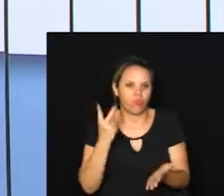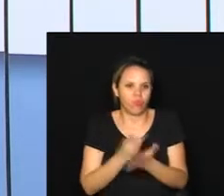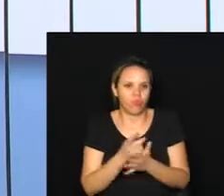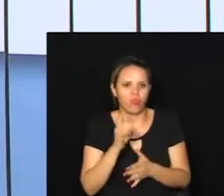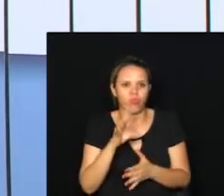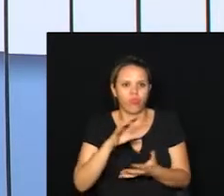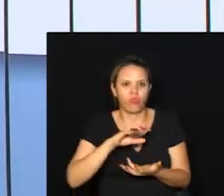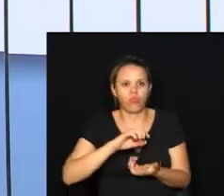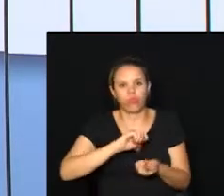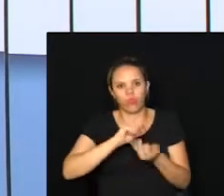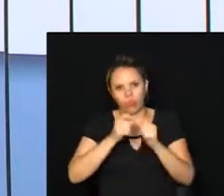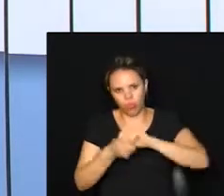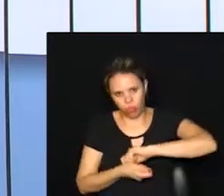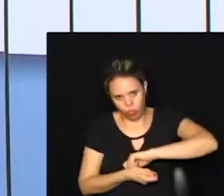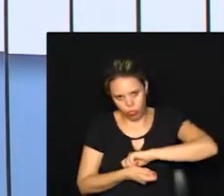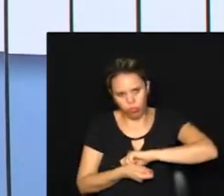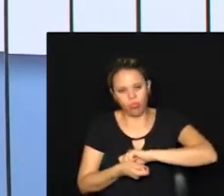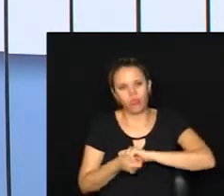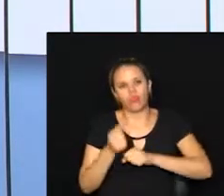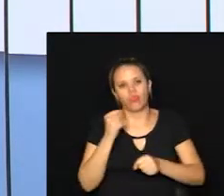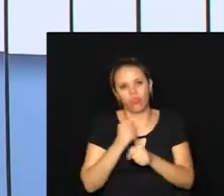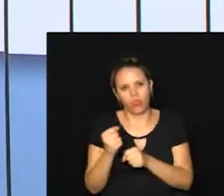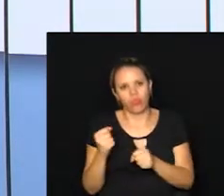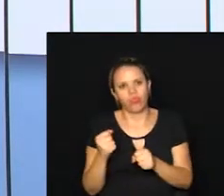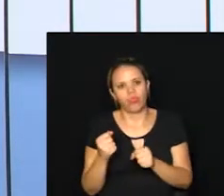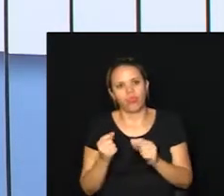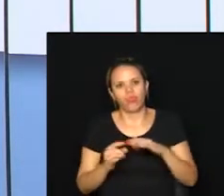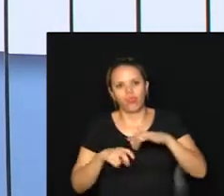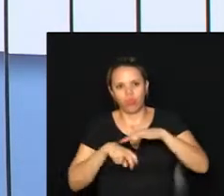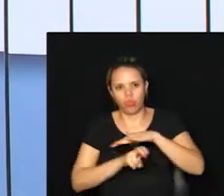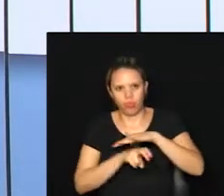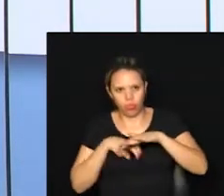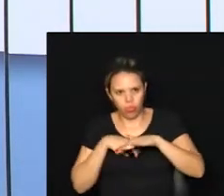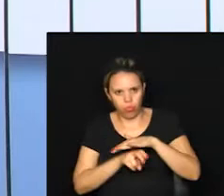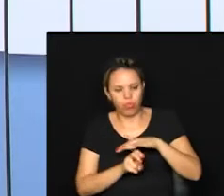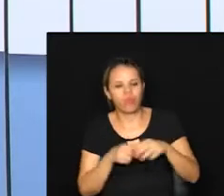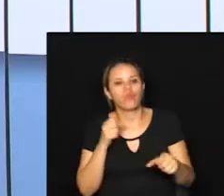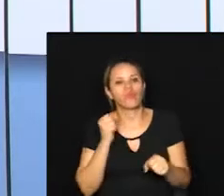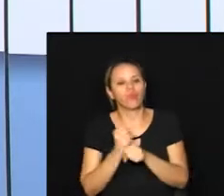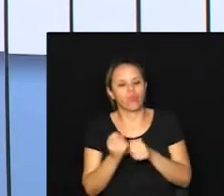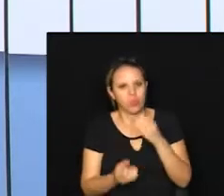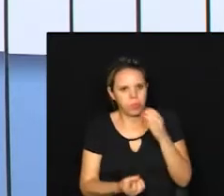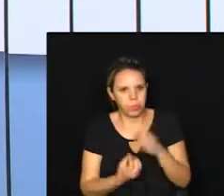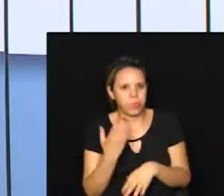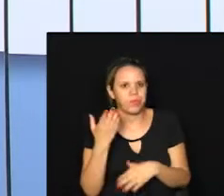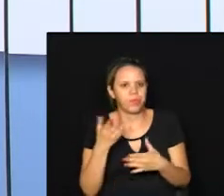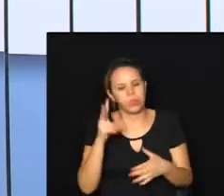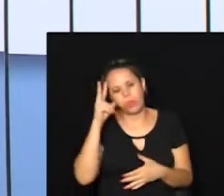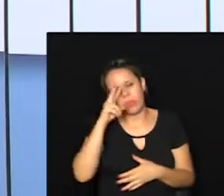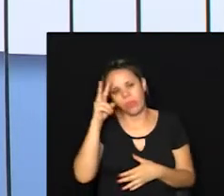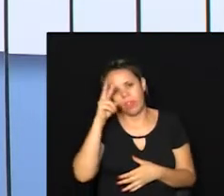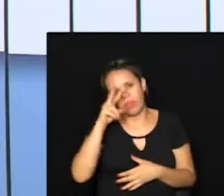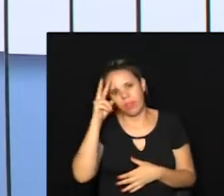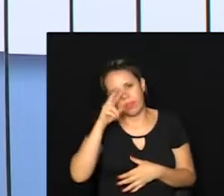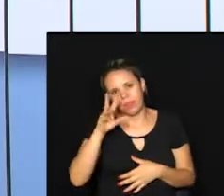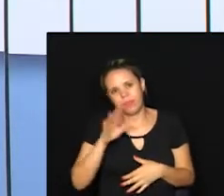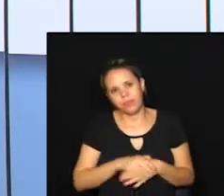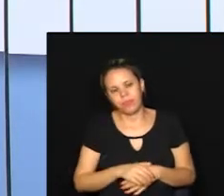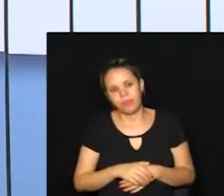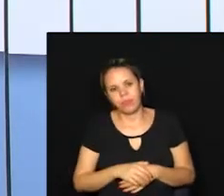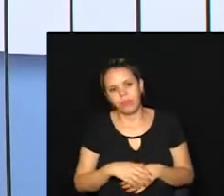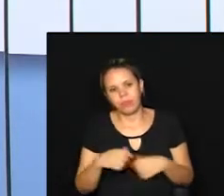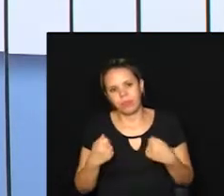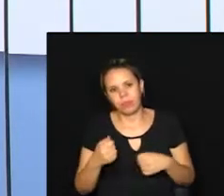será readequado para que a creche seja construída. Lembrando que apesar dessa demanda